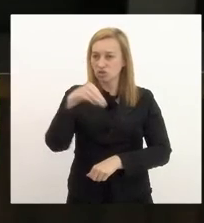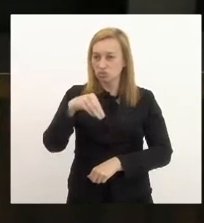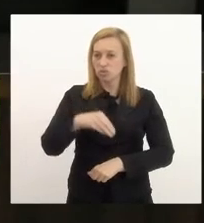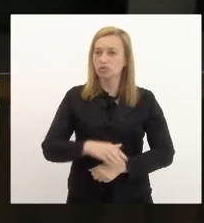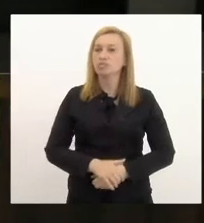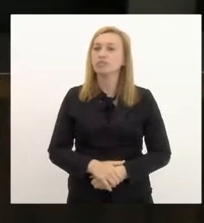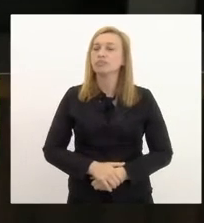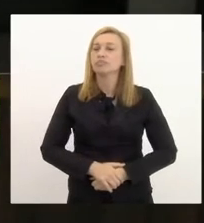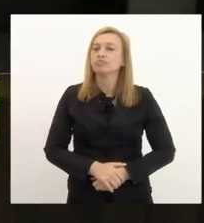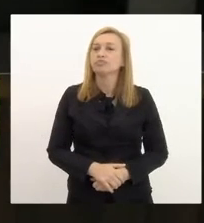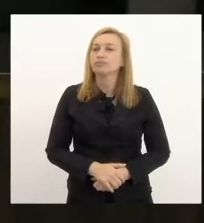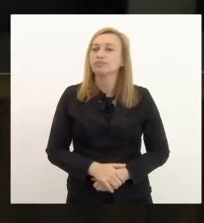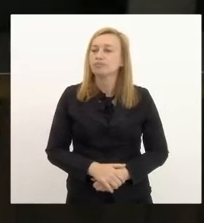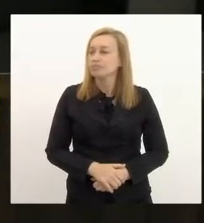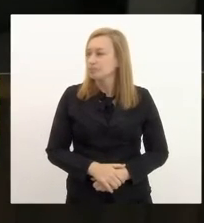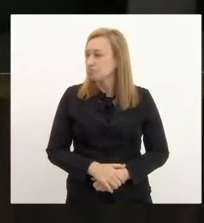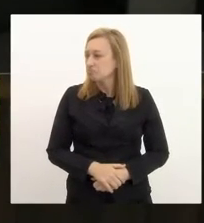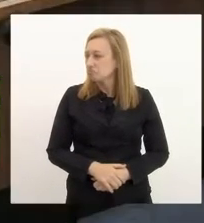minutos